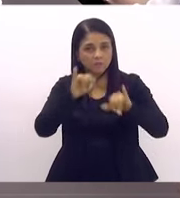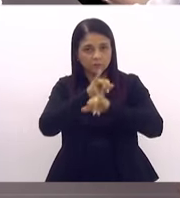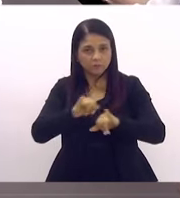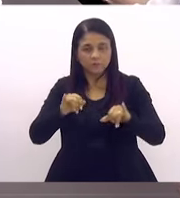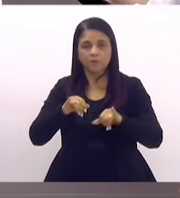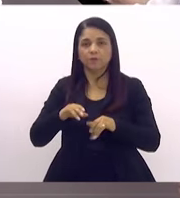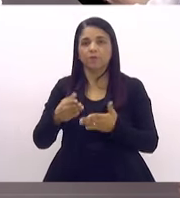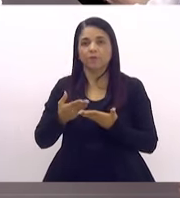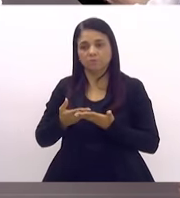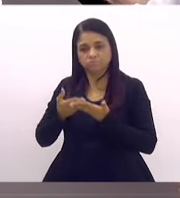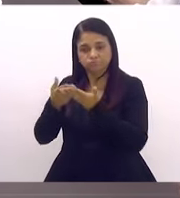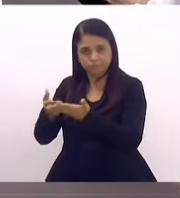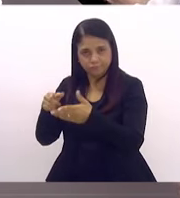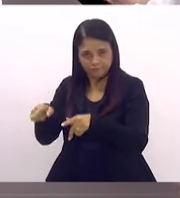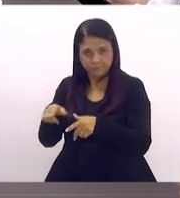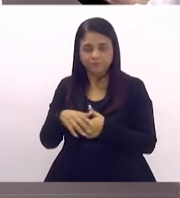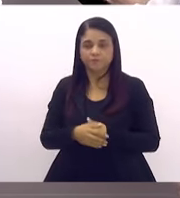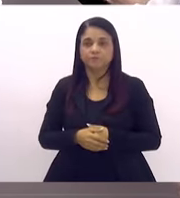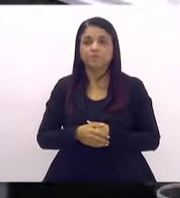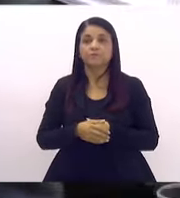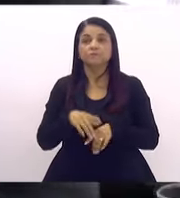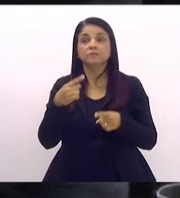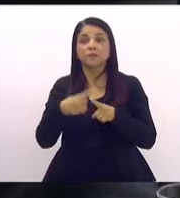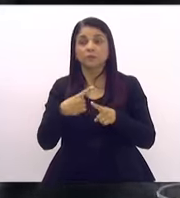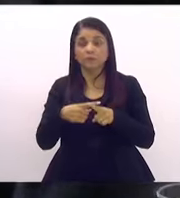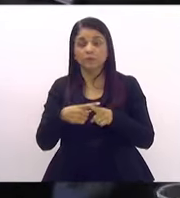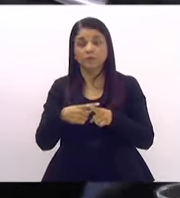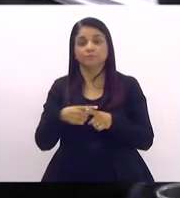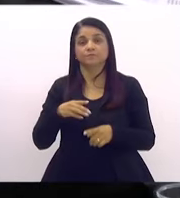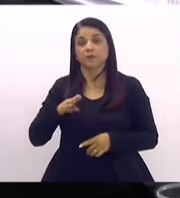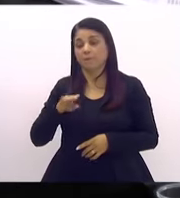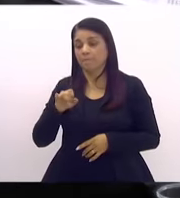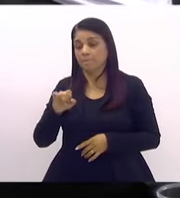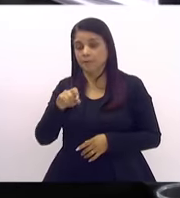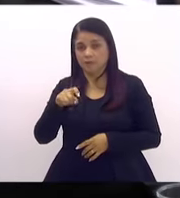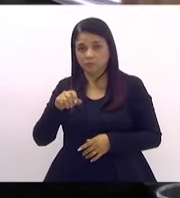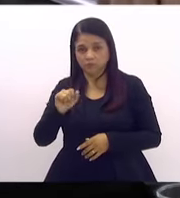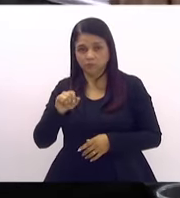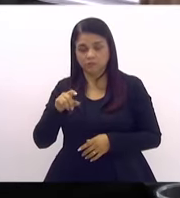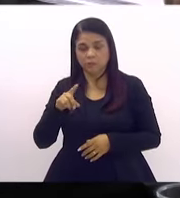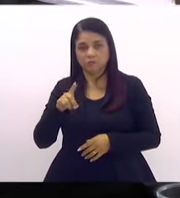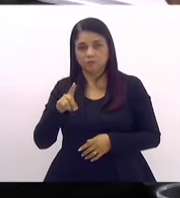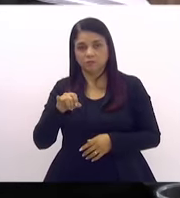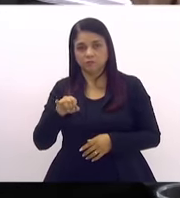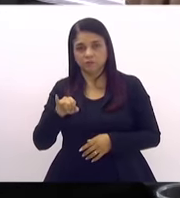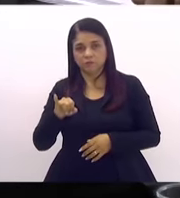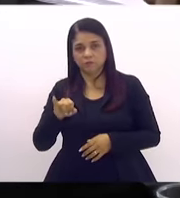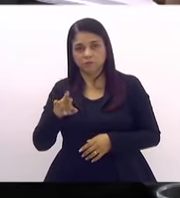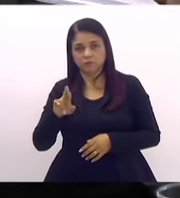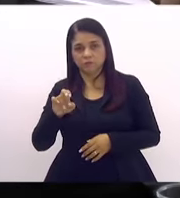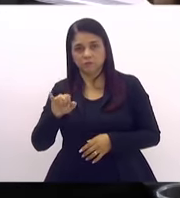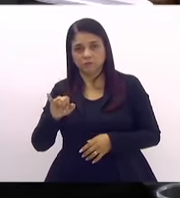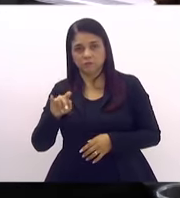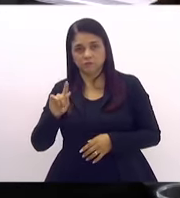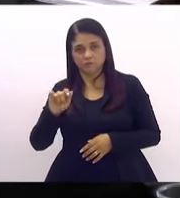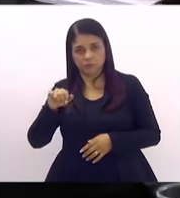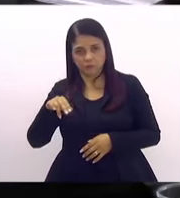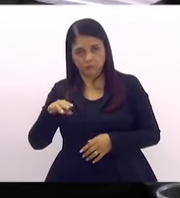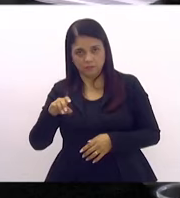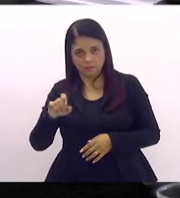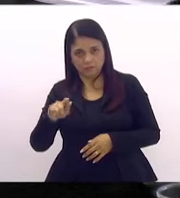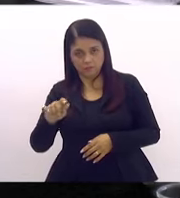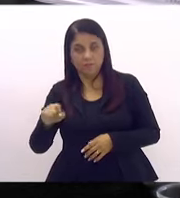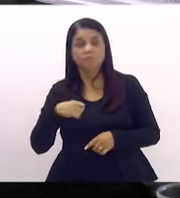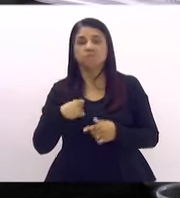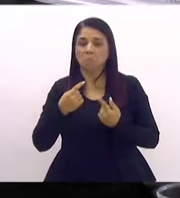coisa. E também porque a baixa de diligência não vai prejudicar o projeto. Perfeito. E por